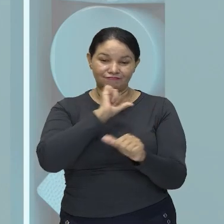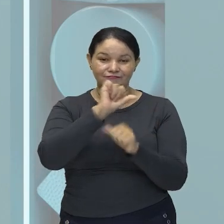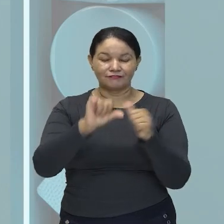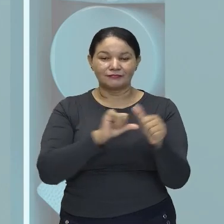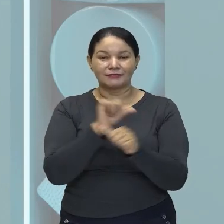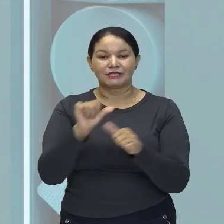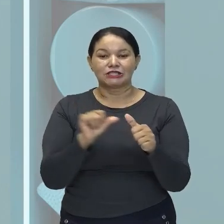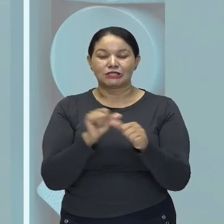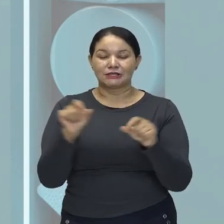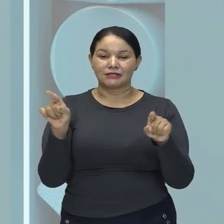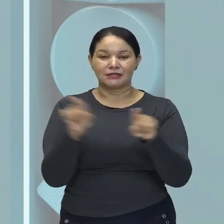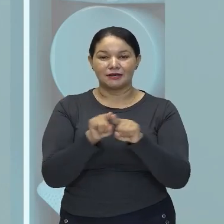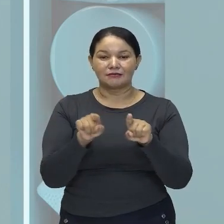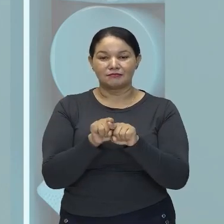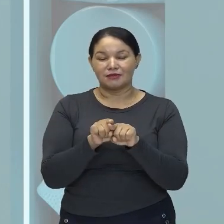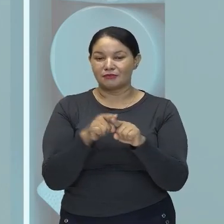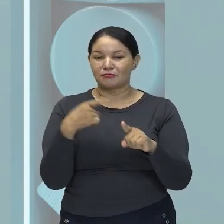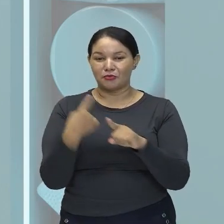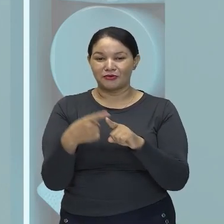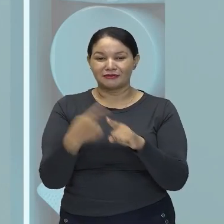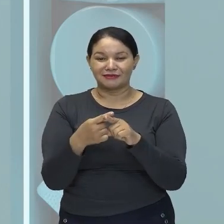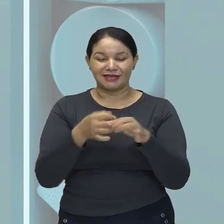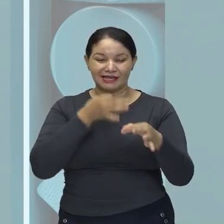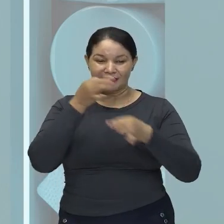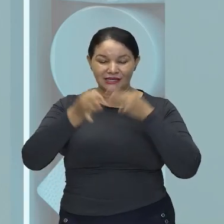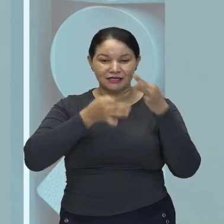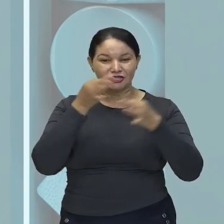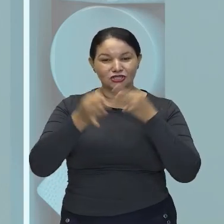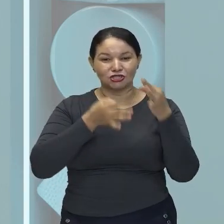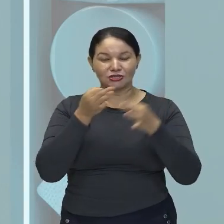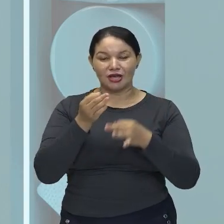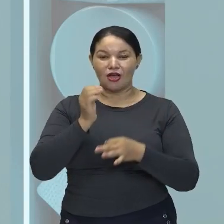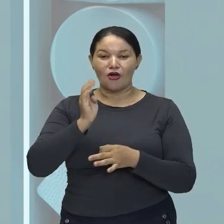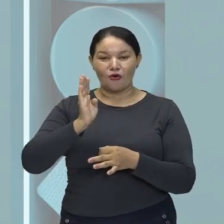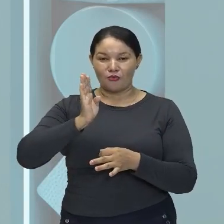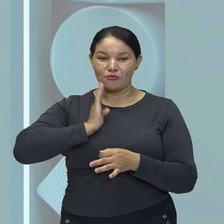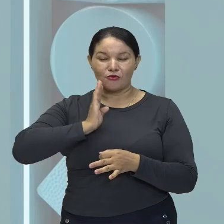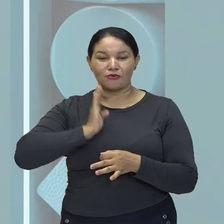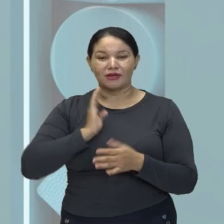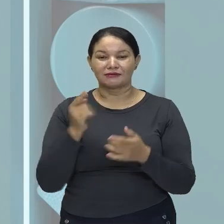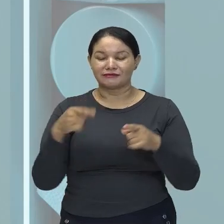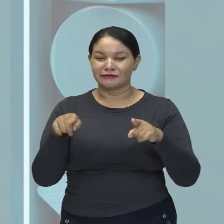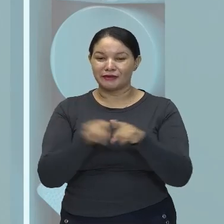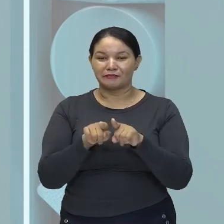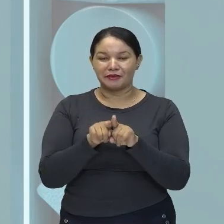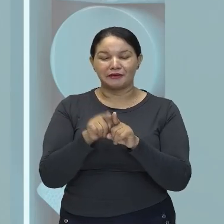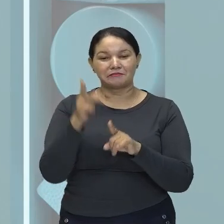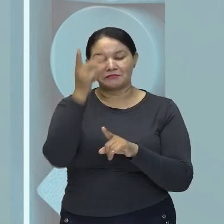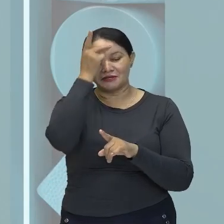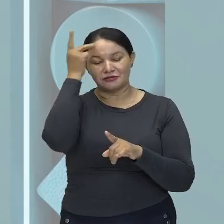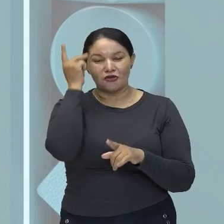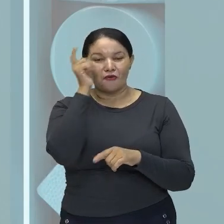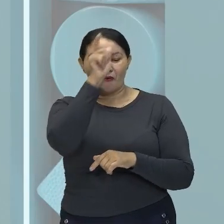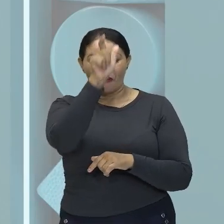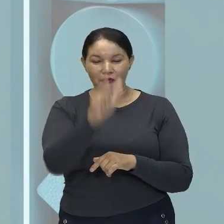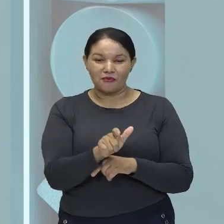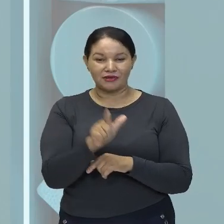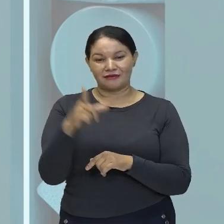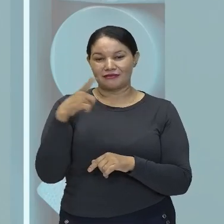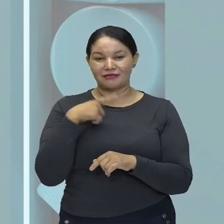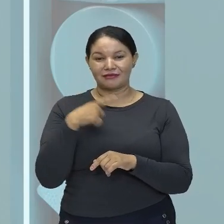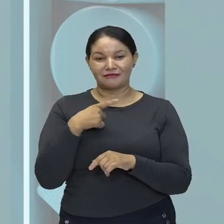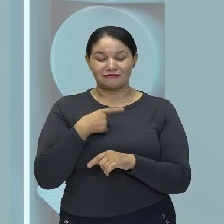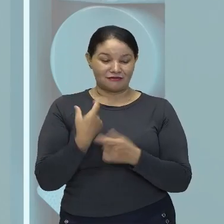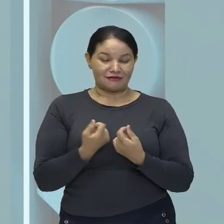uma vanguarda que critica o burguês, certo? Que critica aquelas pessoas que detinham o poder,